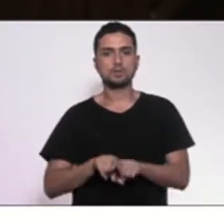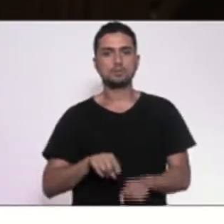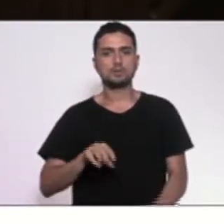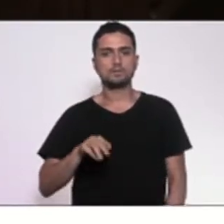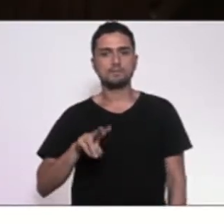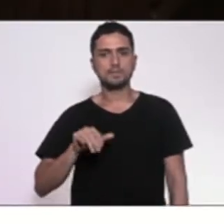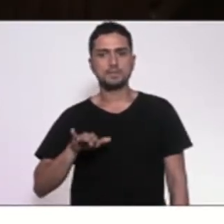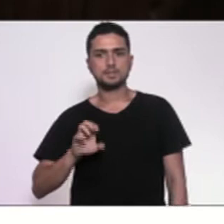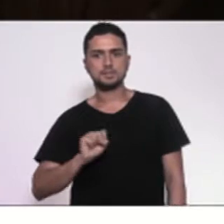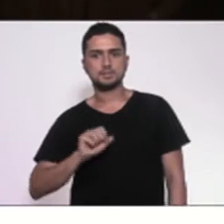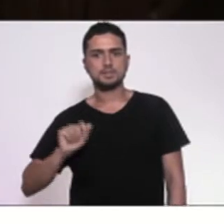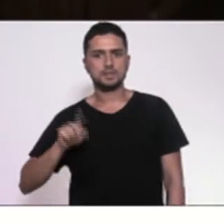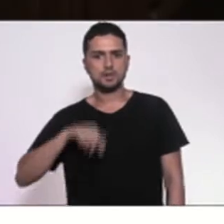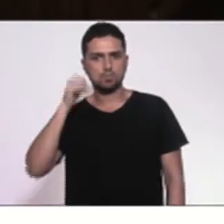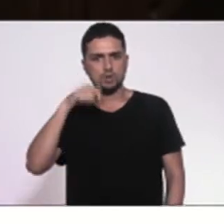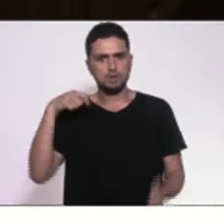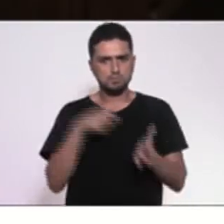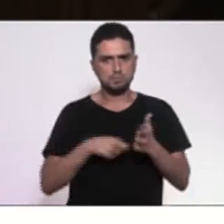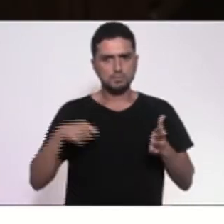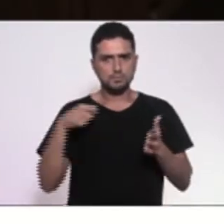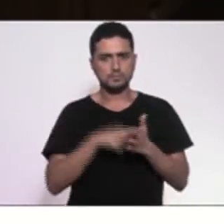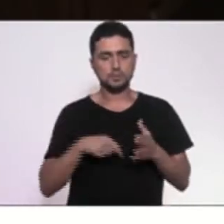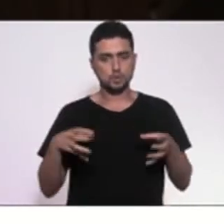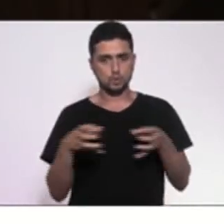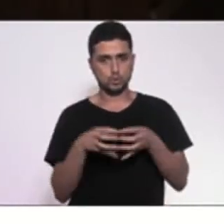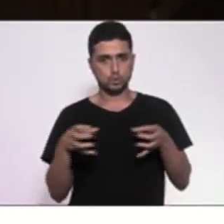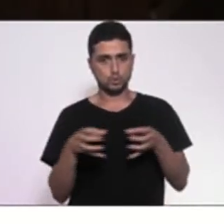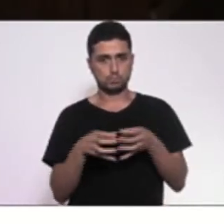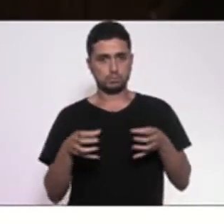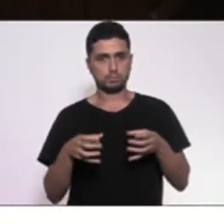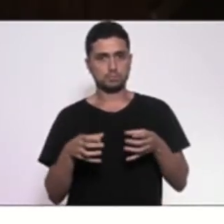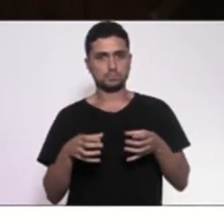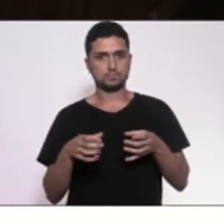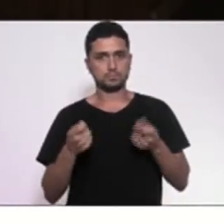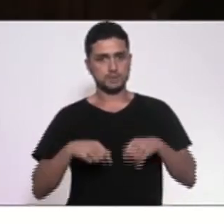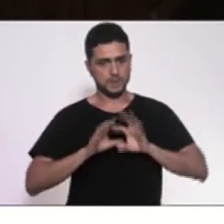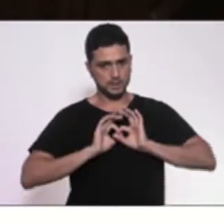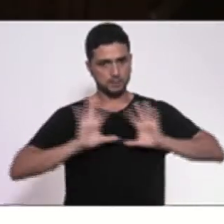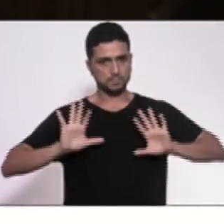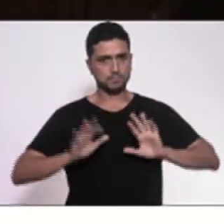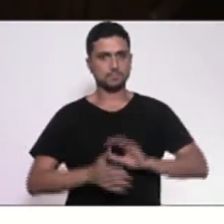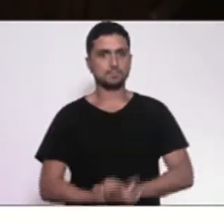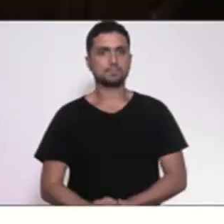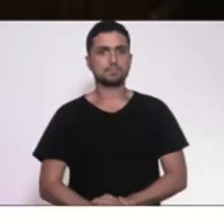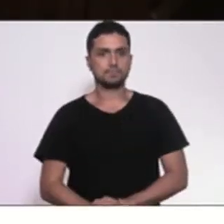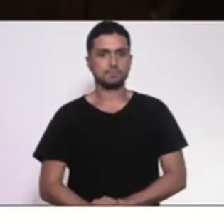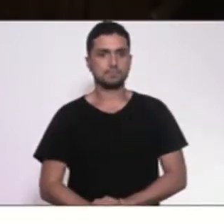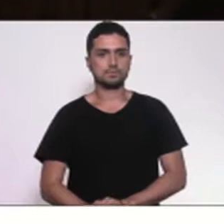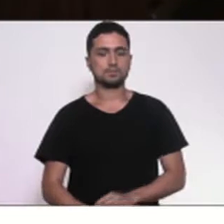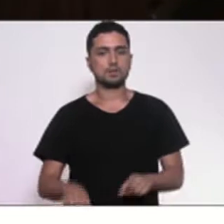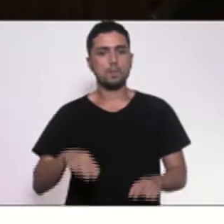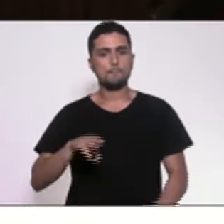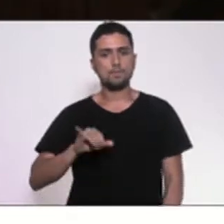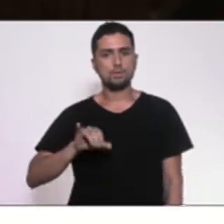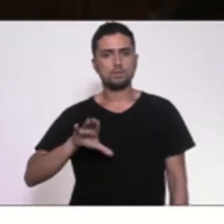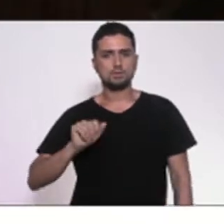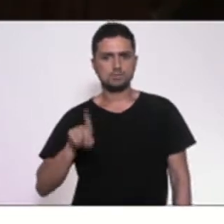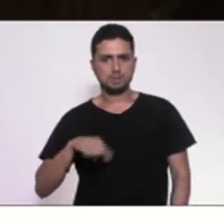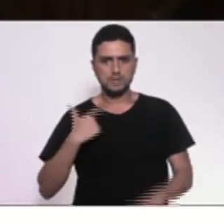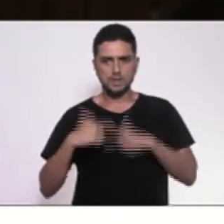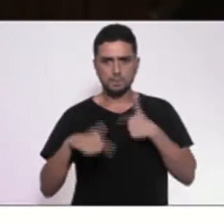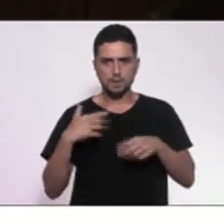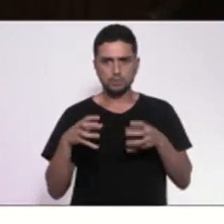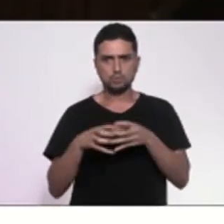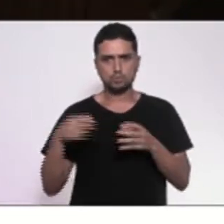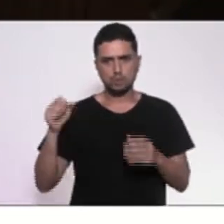idealizadoras do coletivo Se Joga. Mônica Santana, pelo trabalho de visibilidade com as lésbicas de São Gonçalo